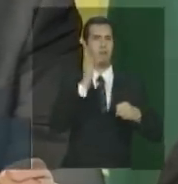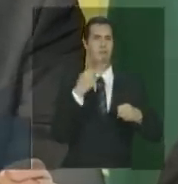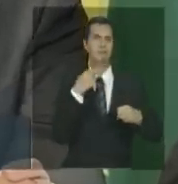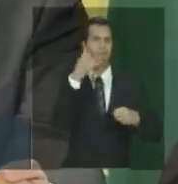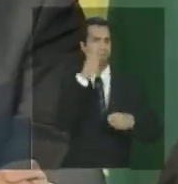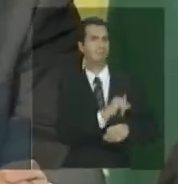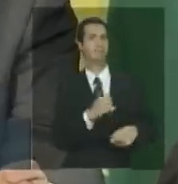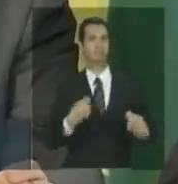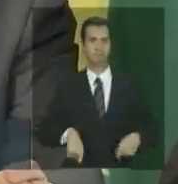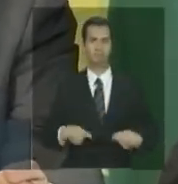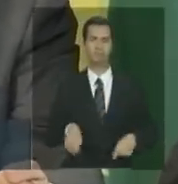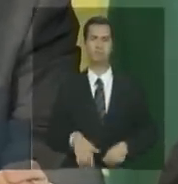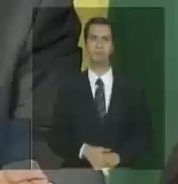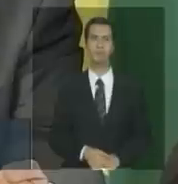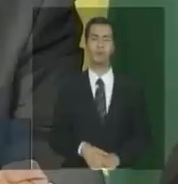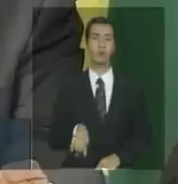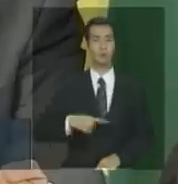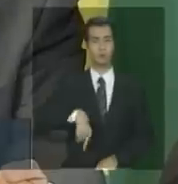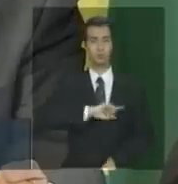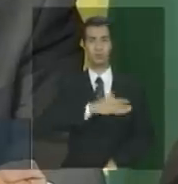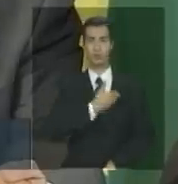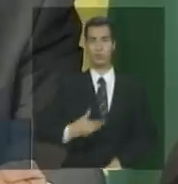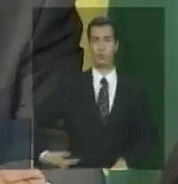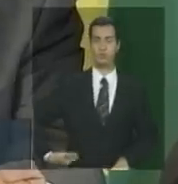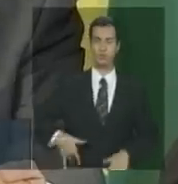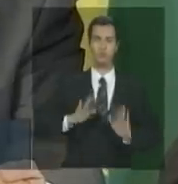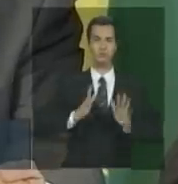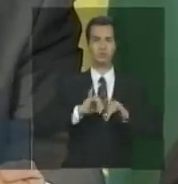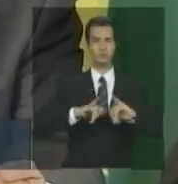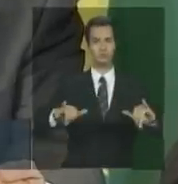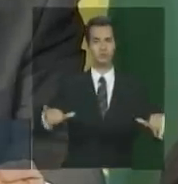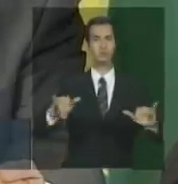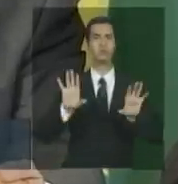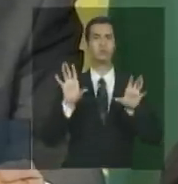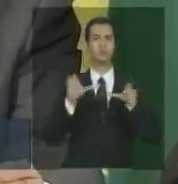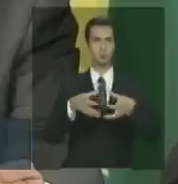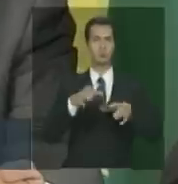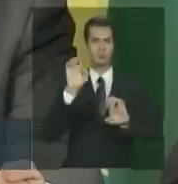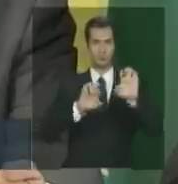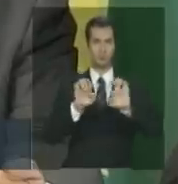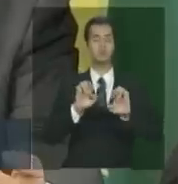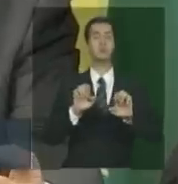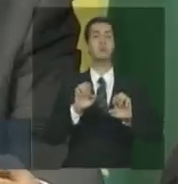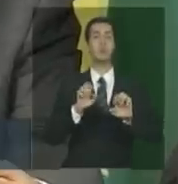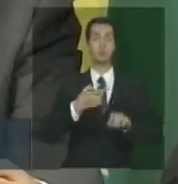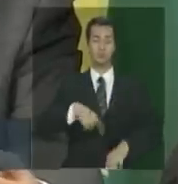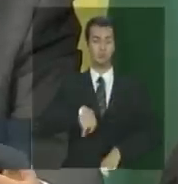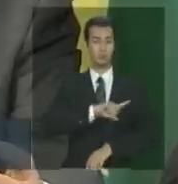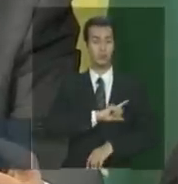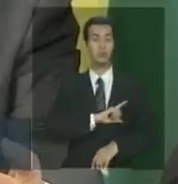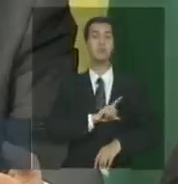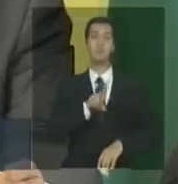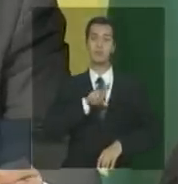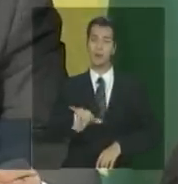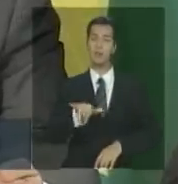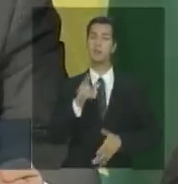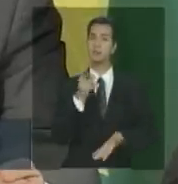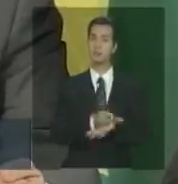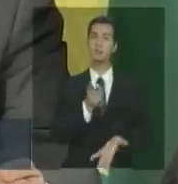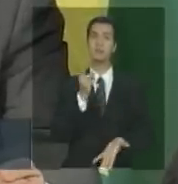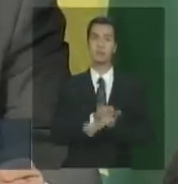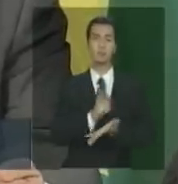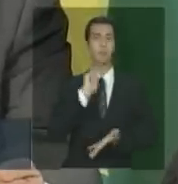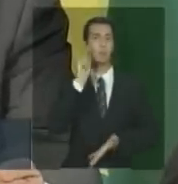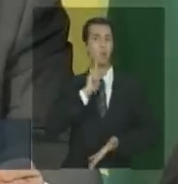tranquilizou os empresários de que nós continuaremos a fazer políticas de intervenção no